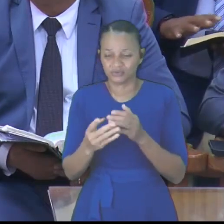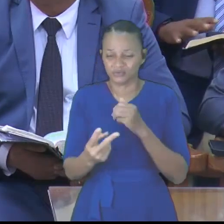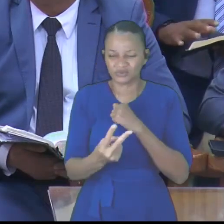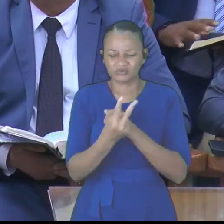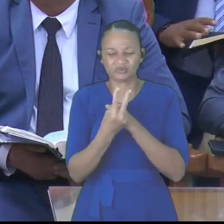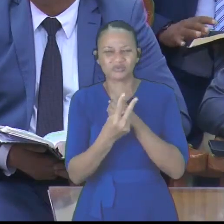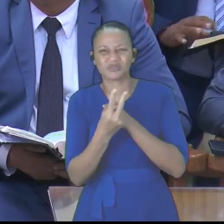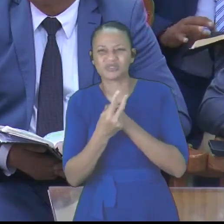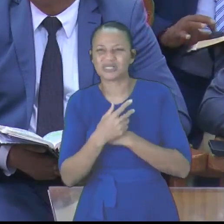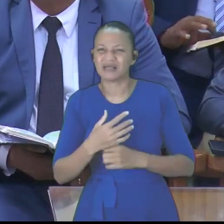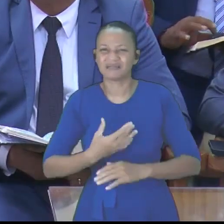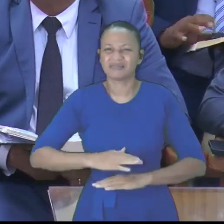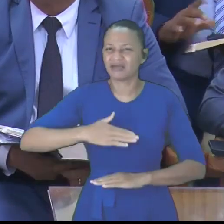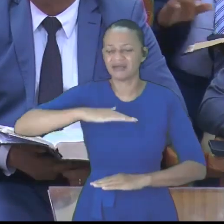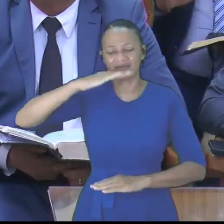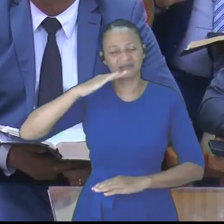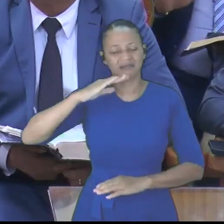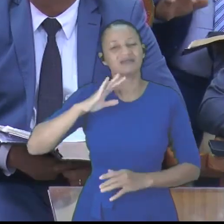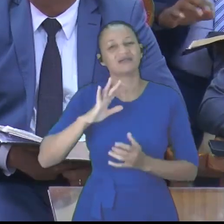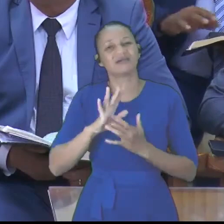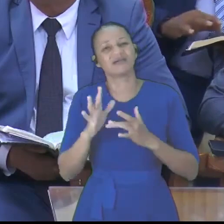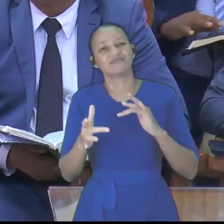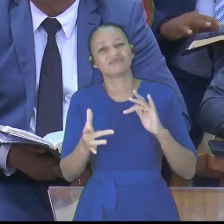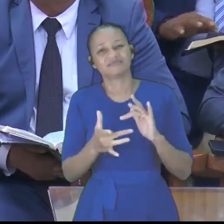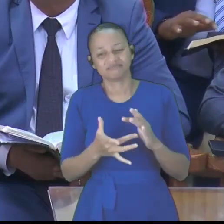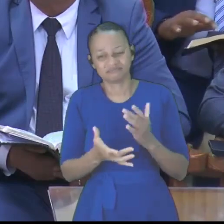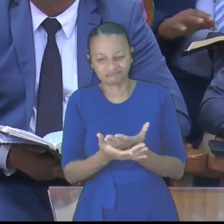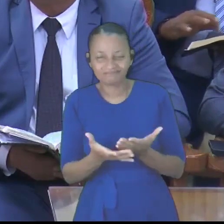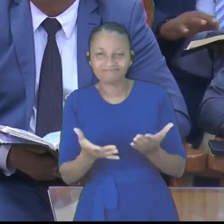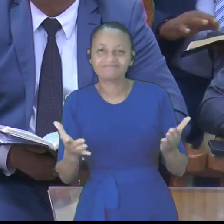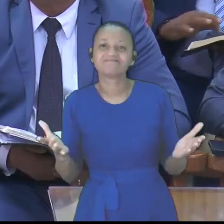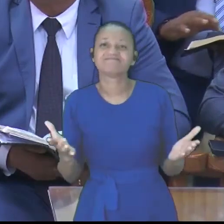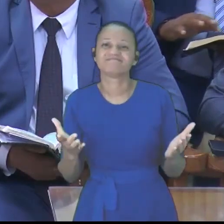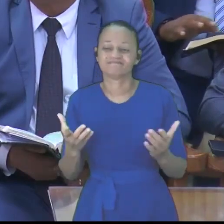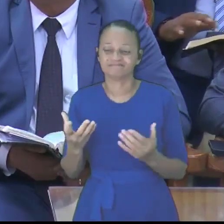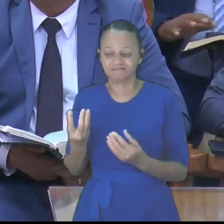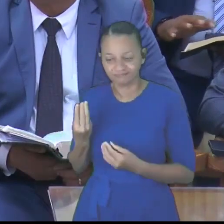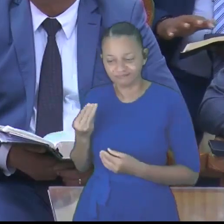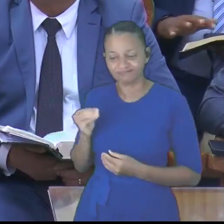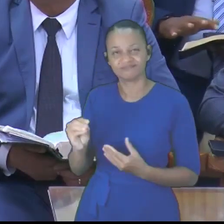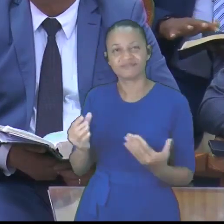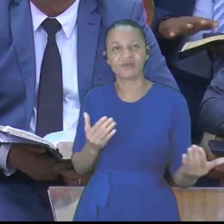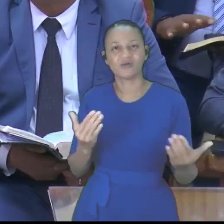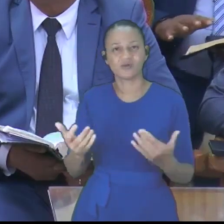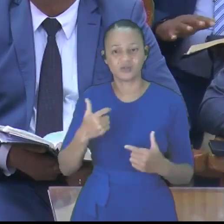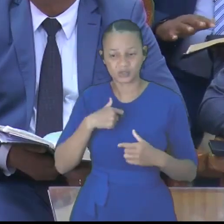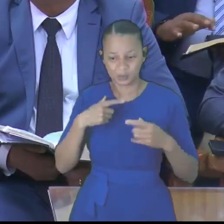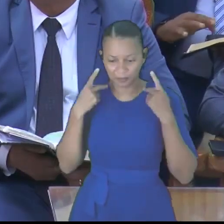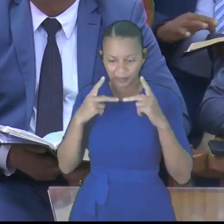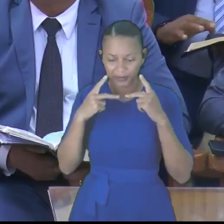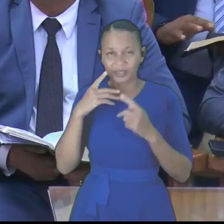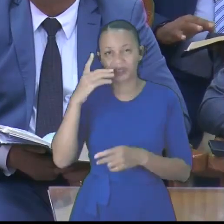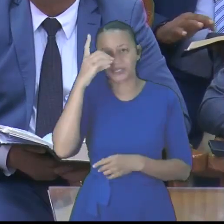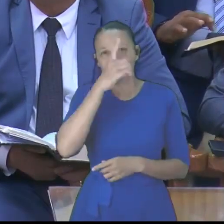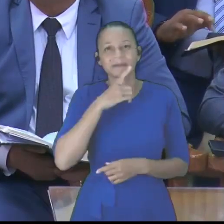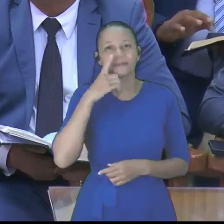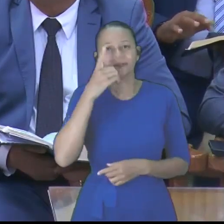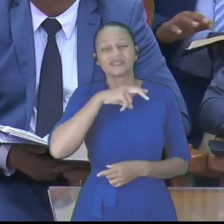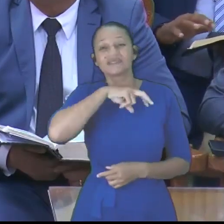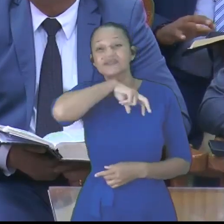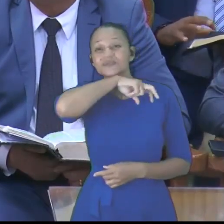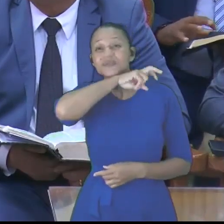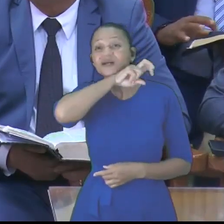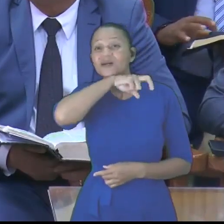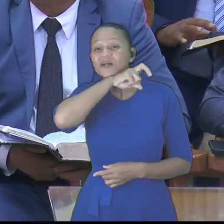do dilúvio da ira de Deus? Jesus. Você pega a arca e aplica para Jesus. Pode pregar. Eu preguei domingo aqui sobre a serpente de